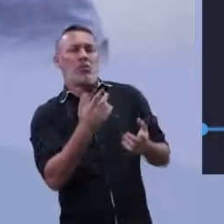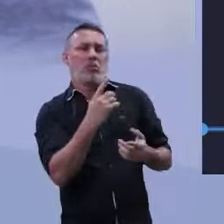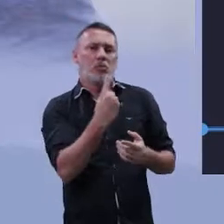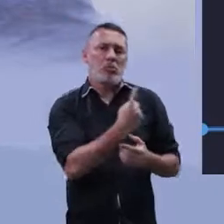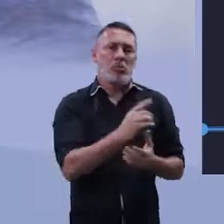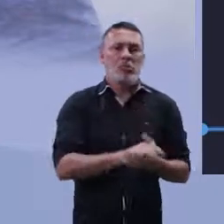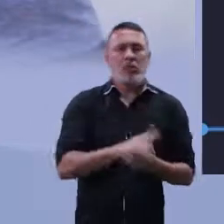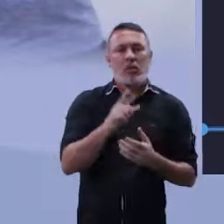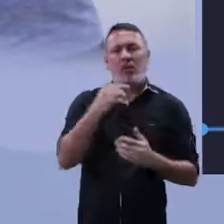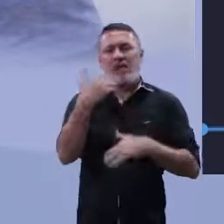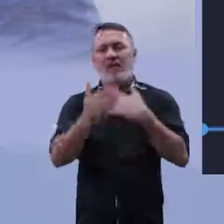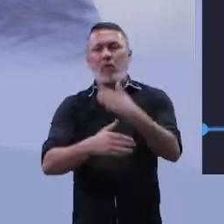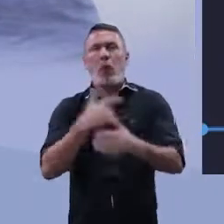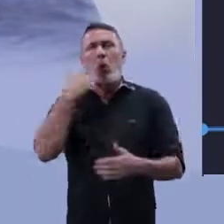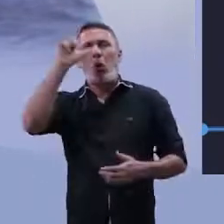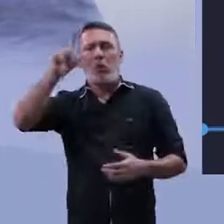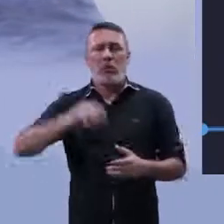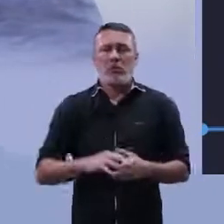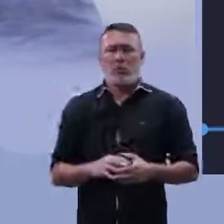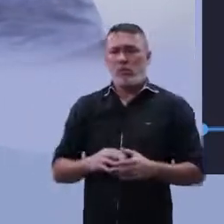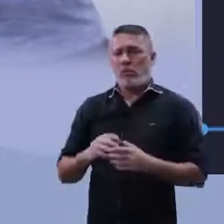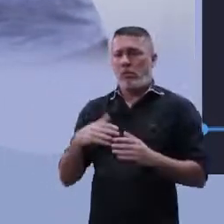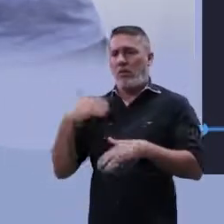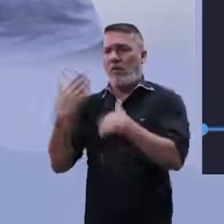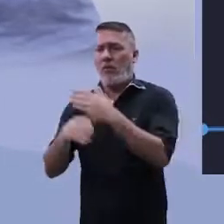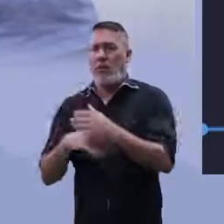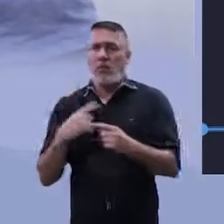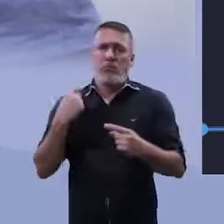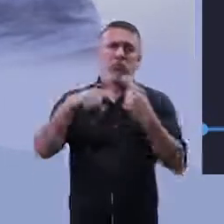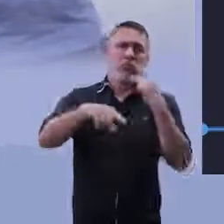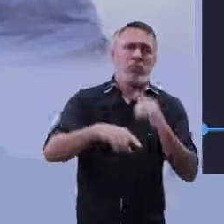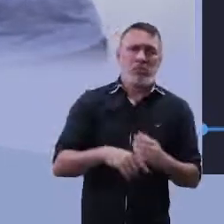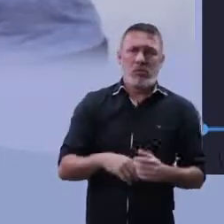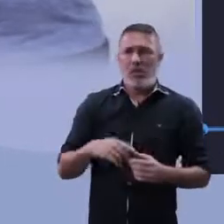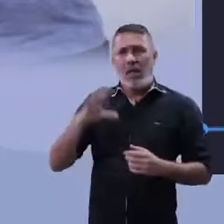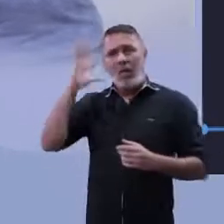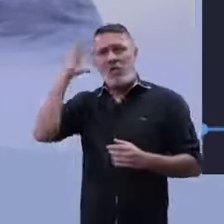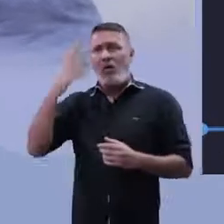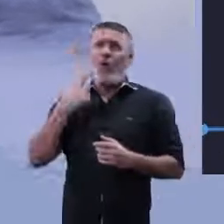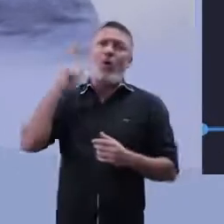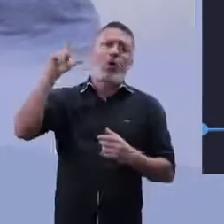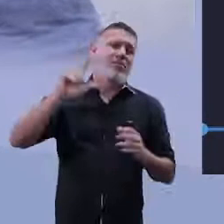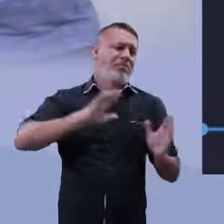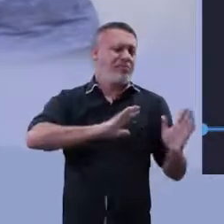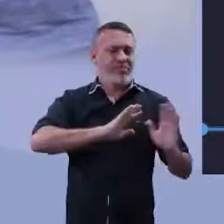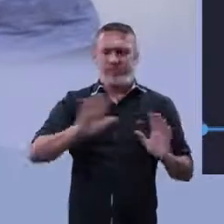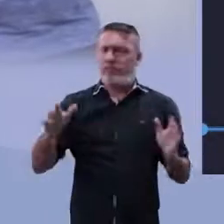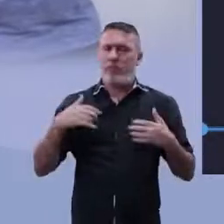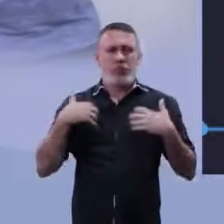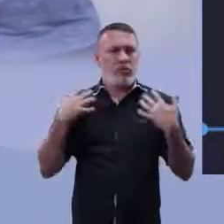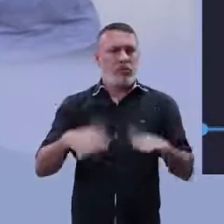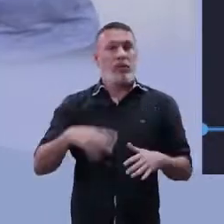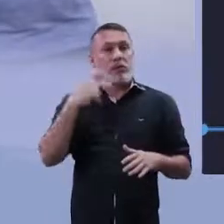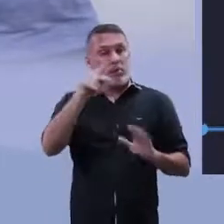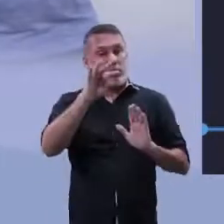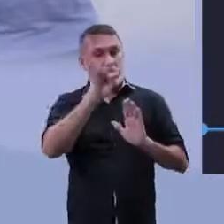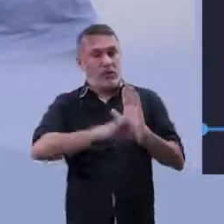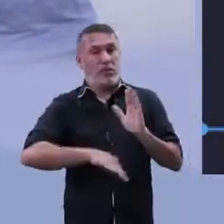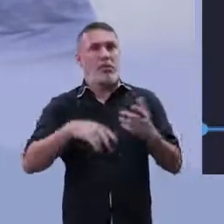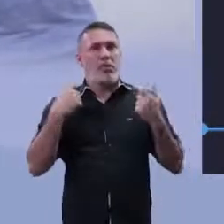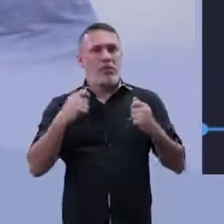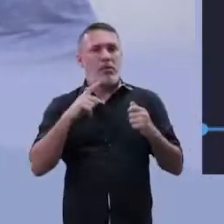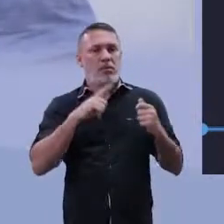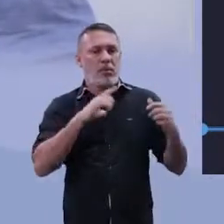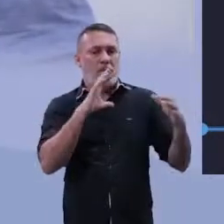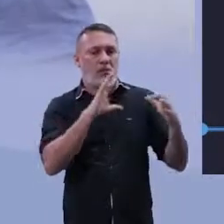o desenvolvimento falando sobre outra coisa, o outro desenvolvimento falando outra coisa, e resolver algo que você não apresentou no seu texto. Não. O seu texto ele